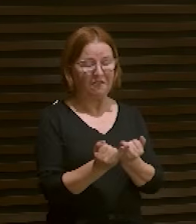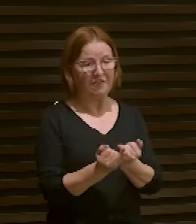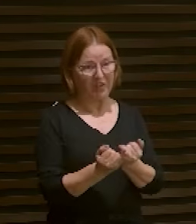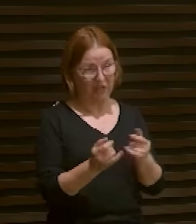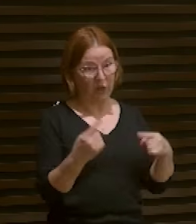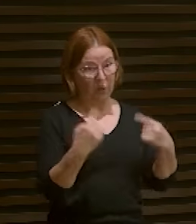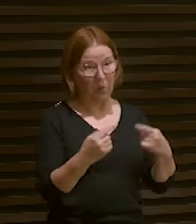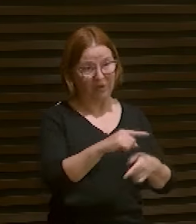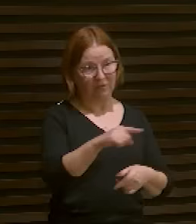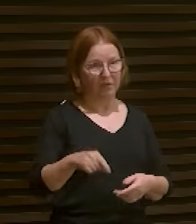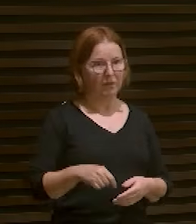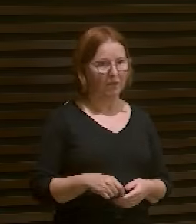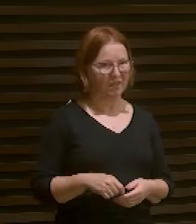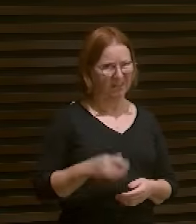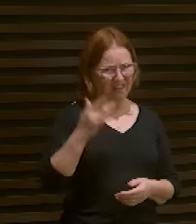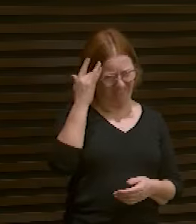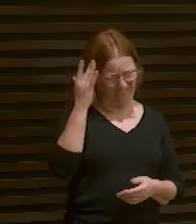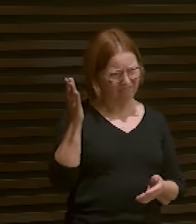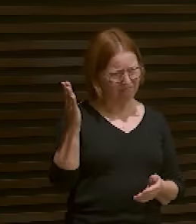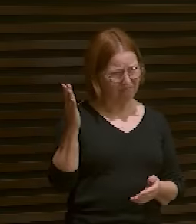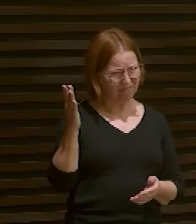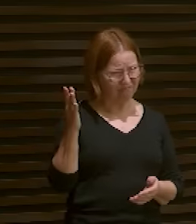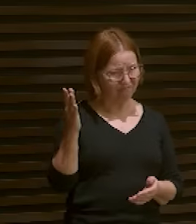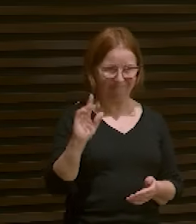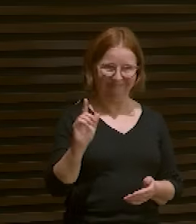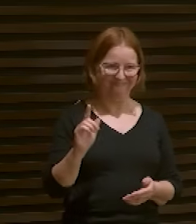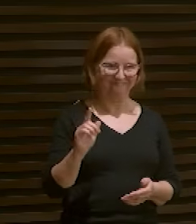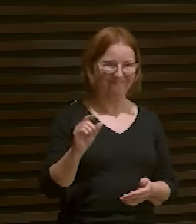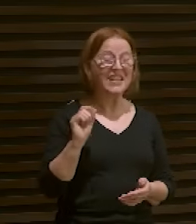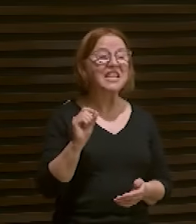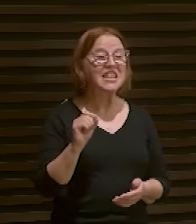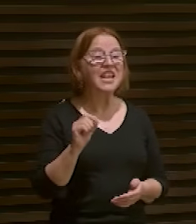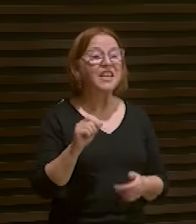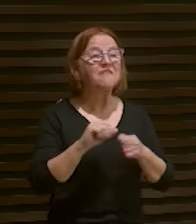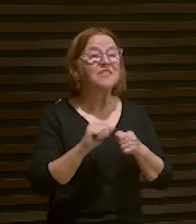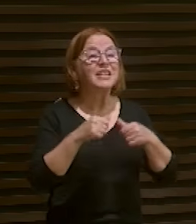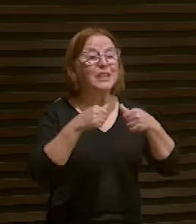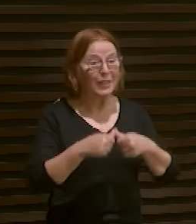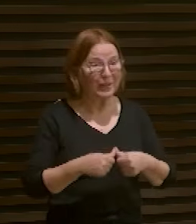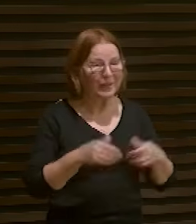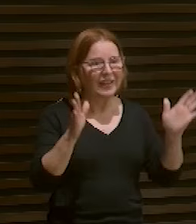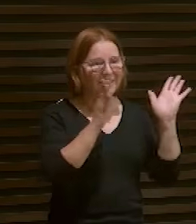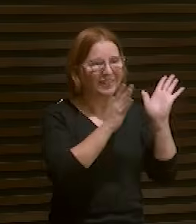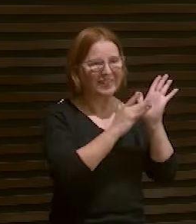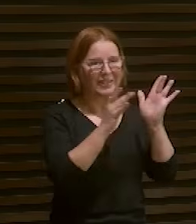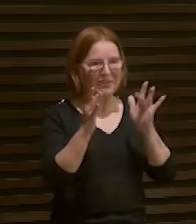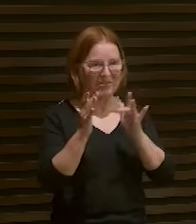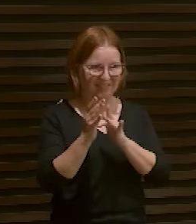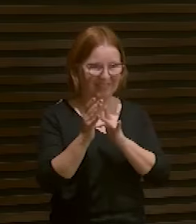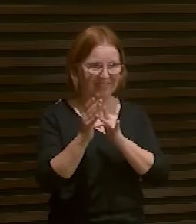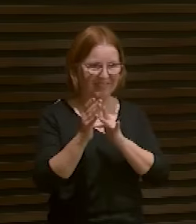Quem que pode fazer isso? Quem que fez isso? Jesus. Ele foi o único.